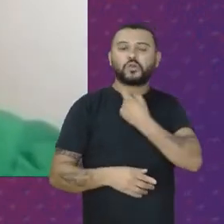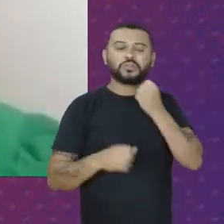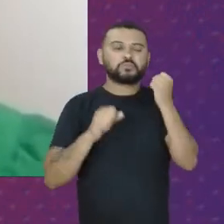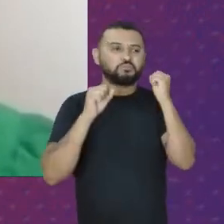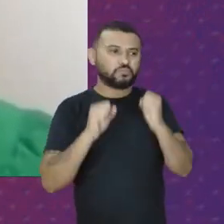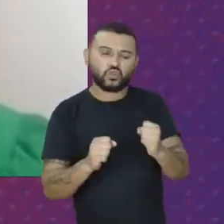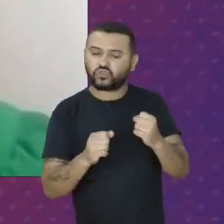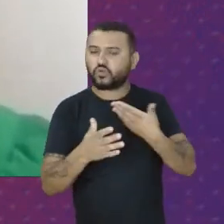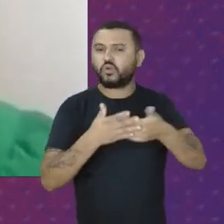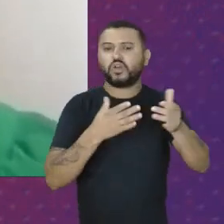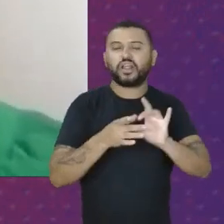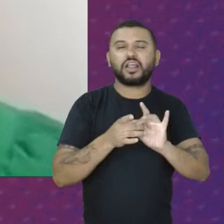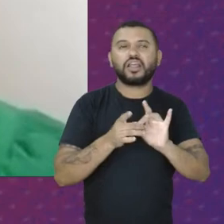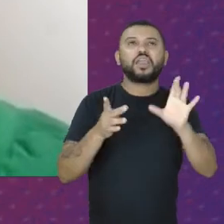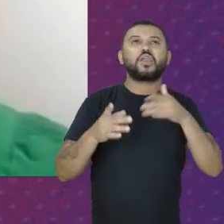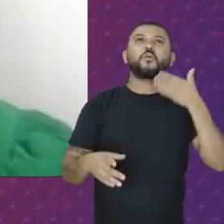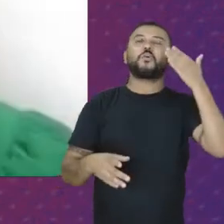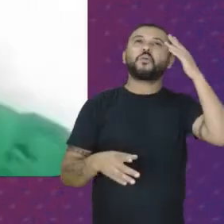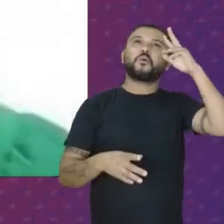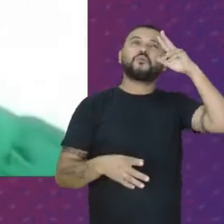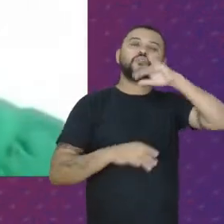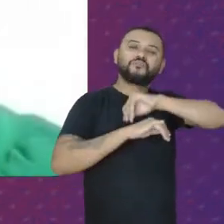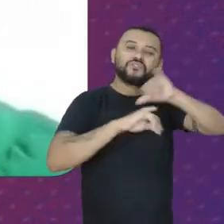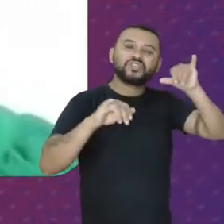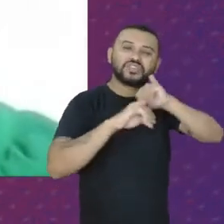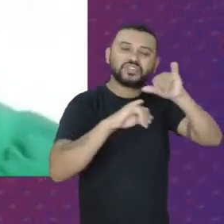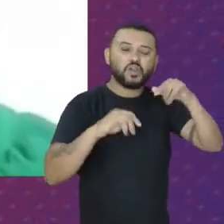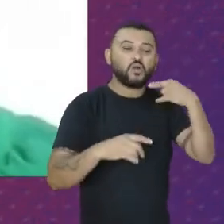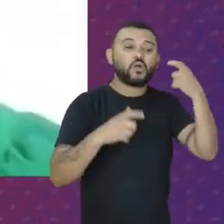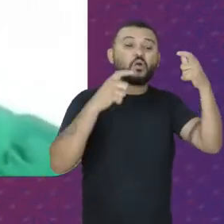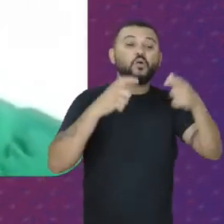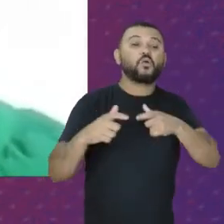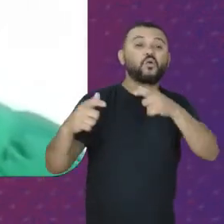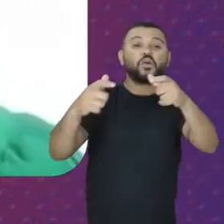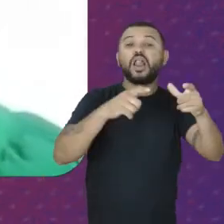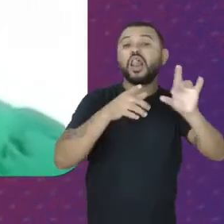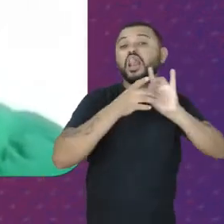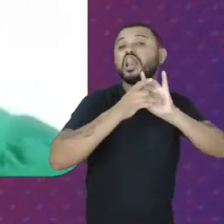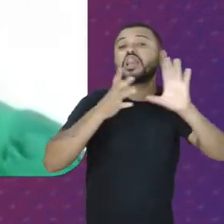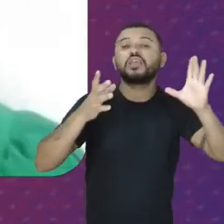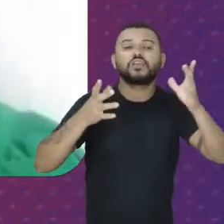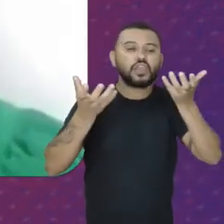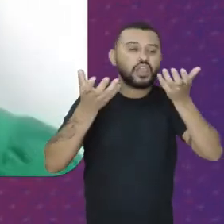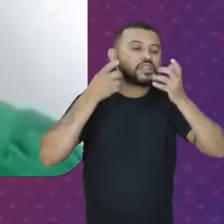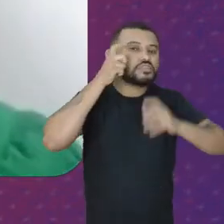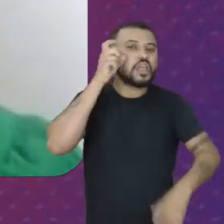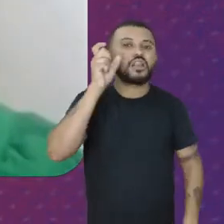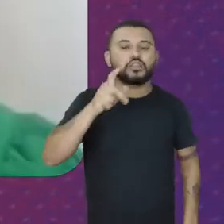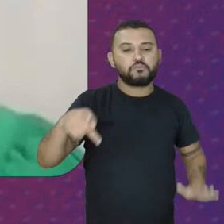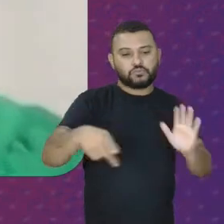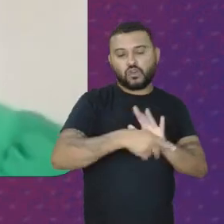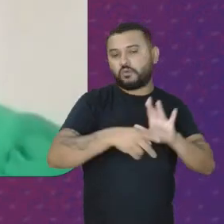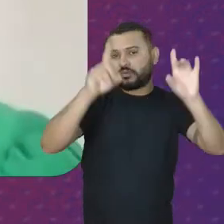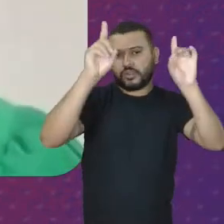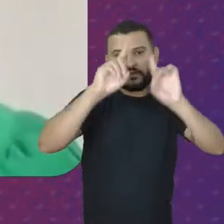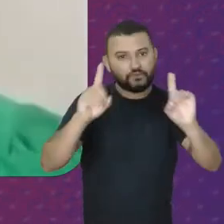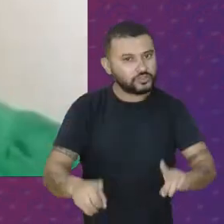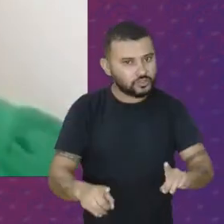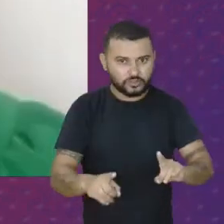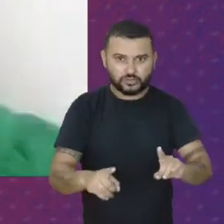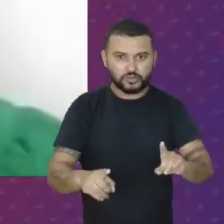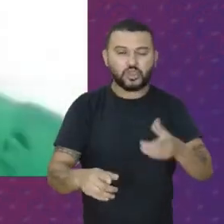podemos ir. Né? Eu costumo dizer que o nosso lugar é onde a gente quiser estar. Esse é o nosso